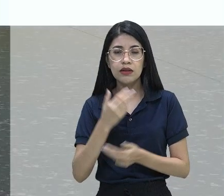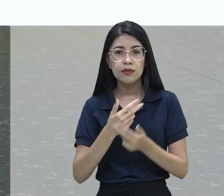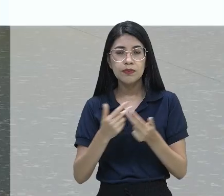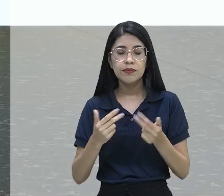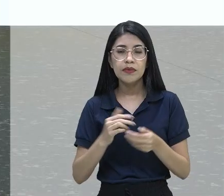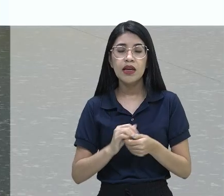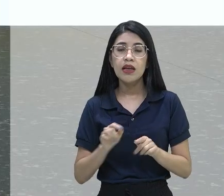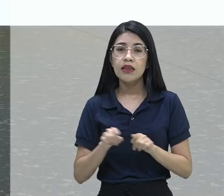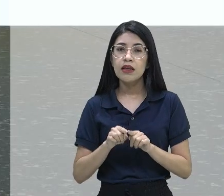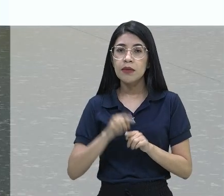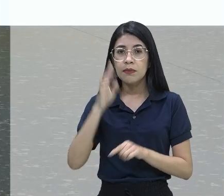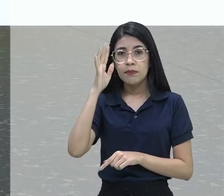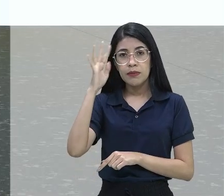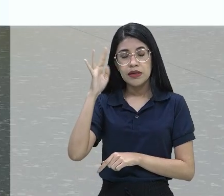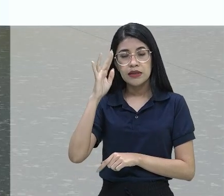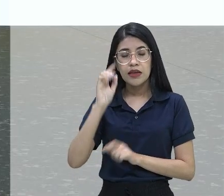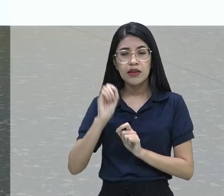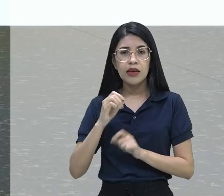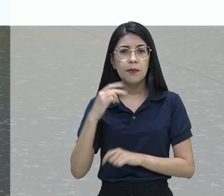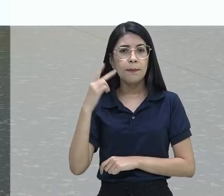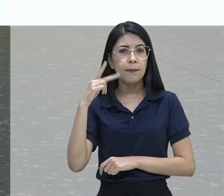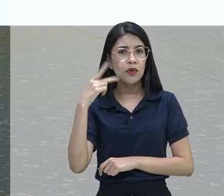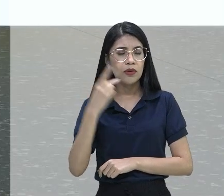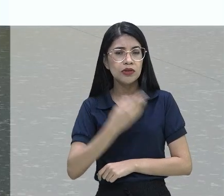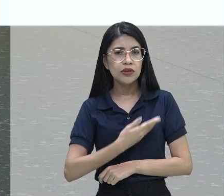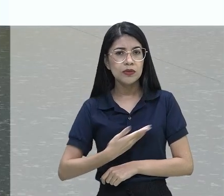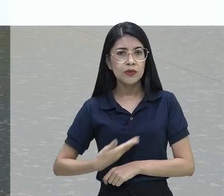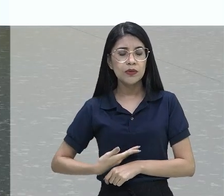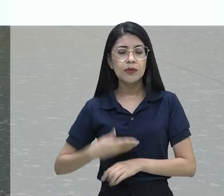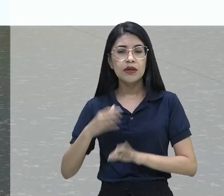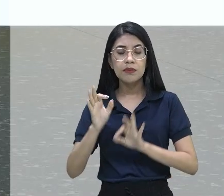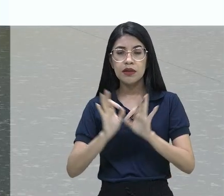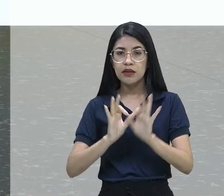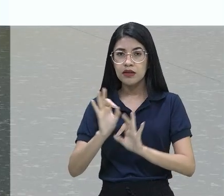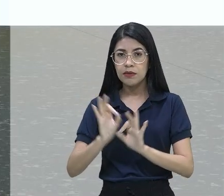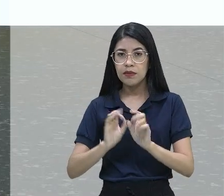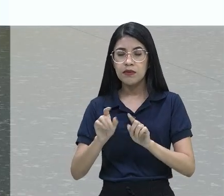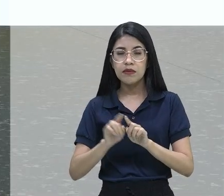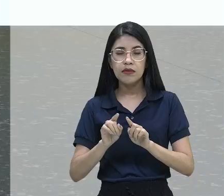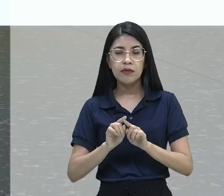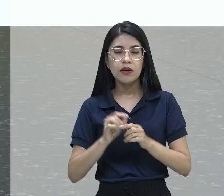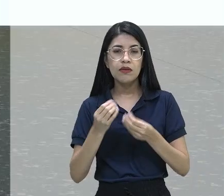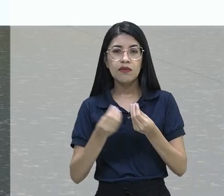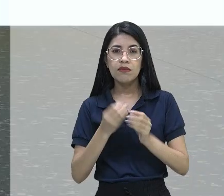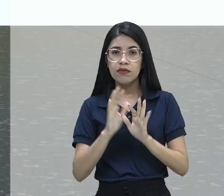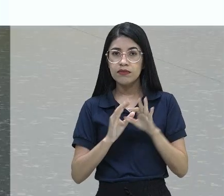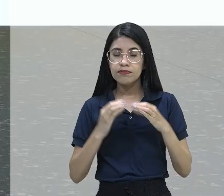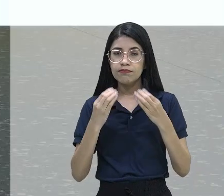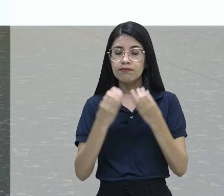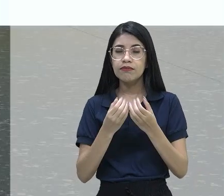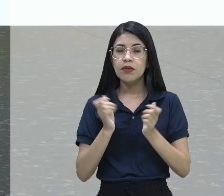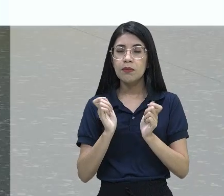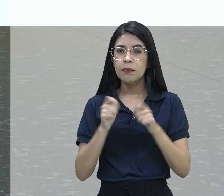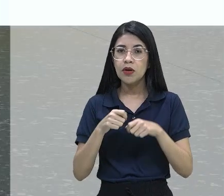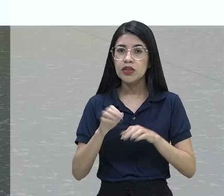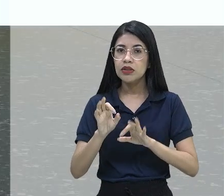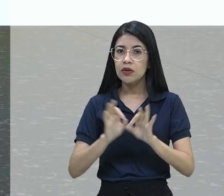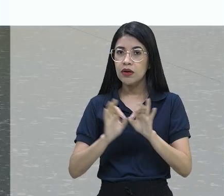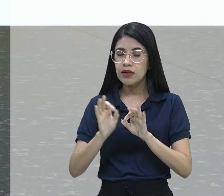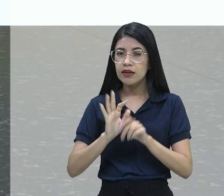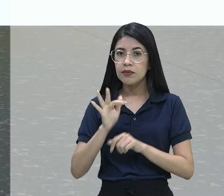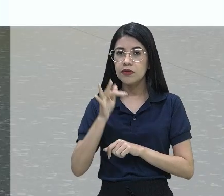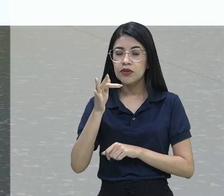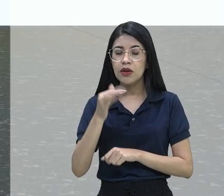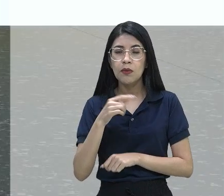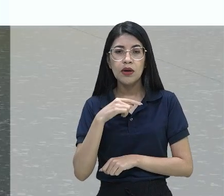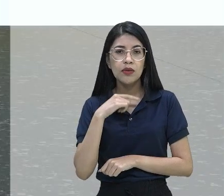pensar em uma forma de políticas, tá? Em formas de planejamento e de como uma comunidade pode se preparar. Porque a gente não pode só